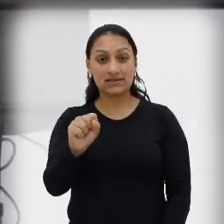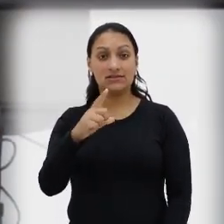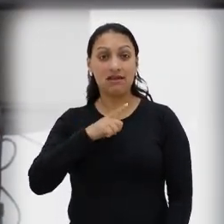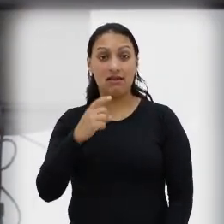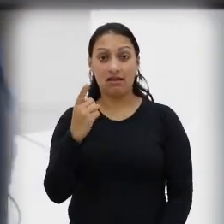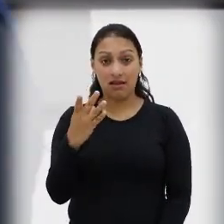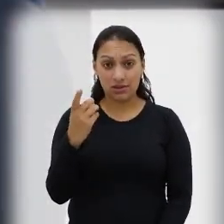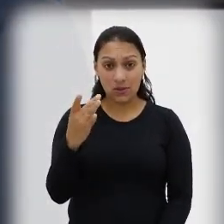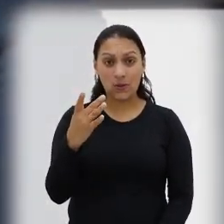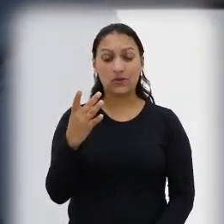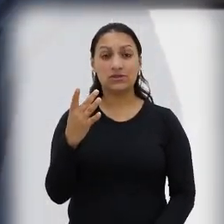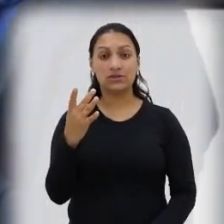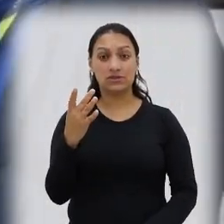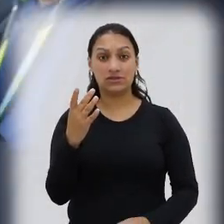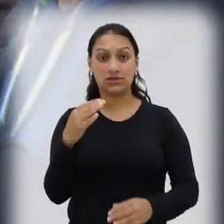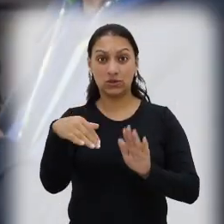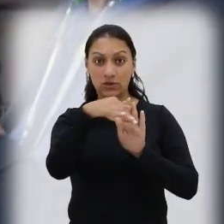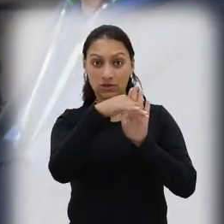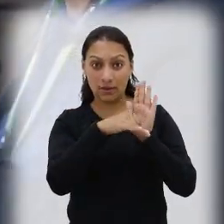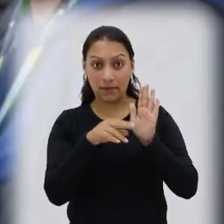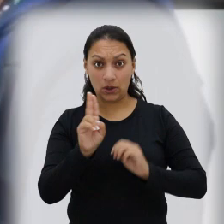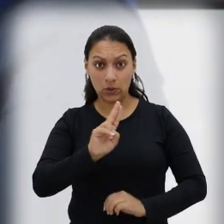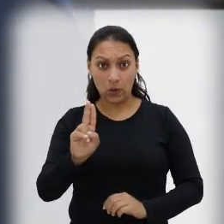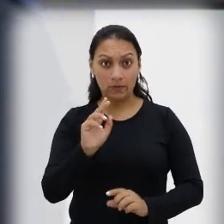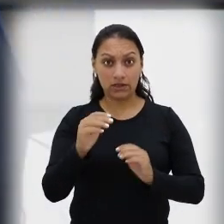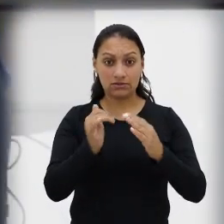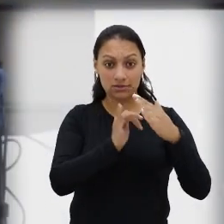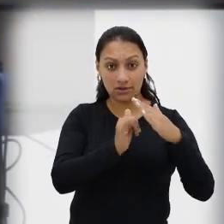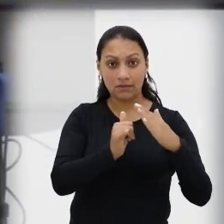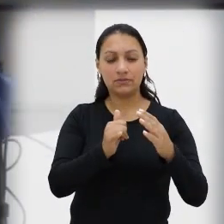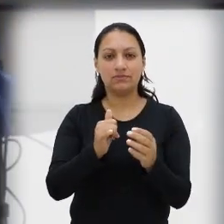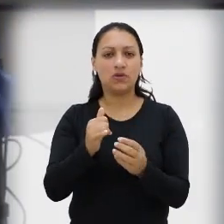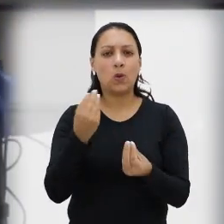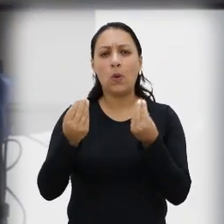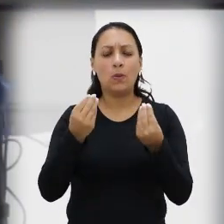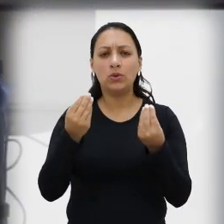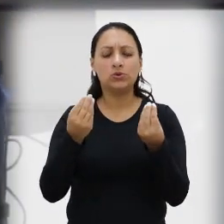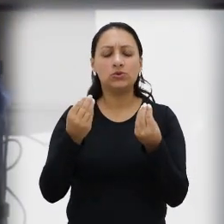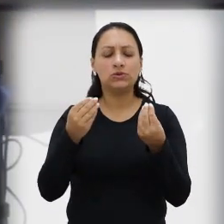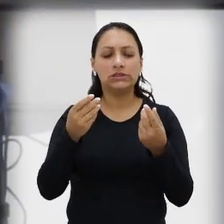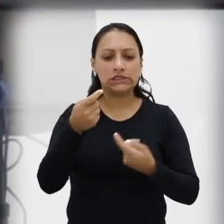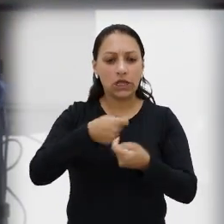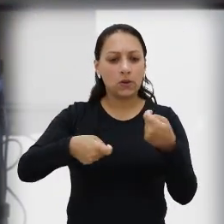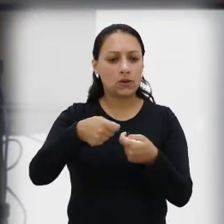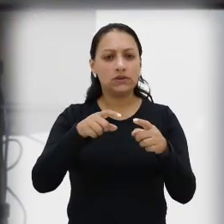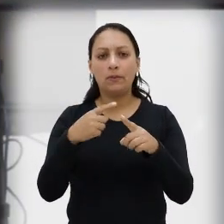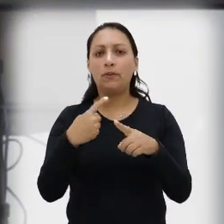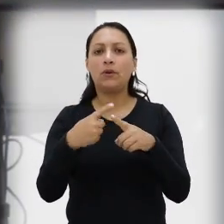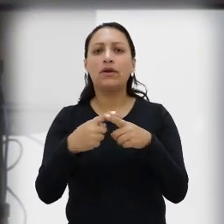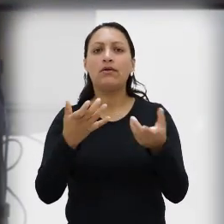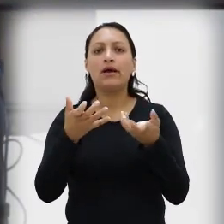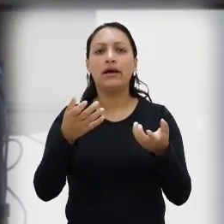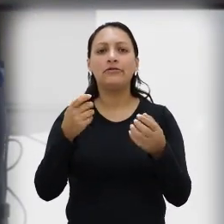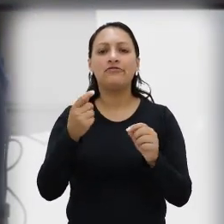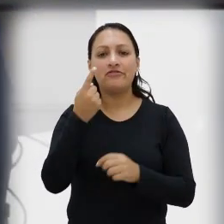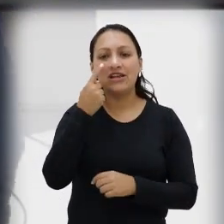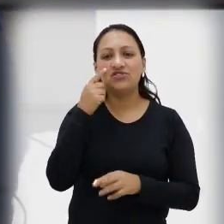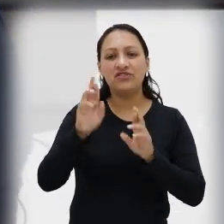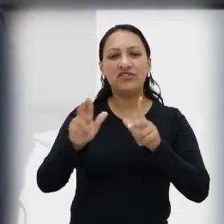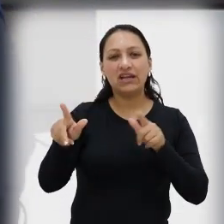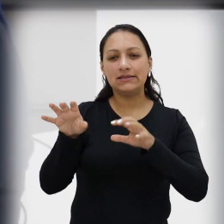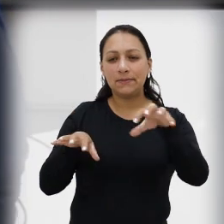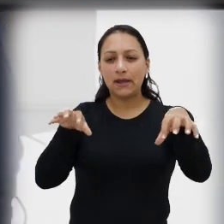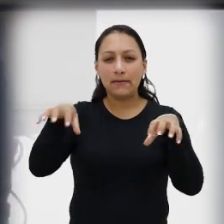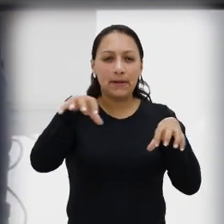breve resumo do seu negócio, porque eu vou querer circular dentro da empresa nos diferentes departamentos que podem ter